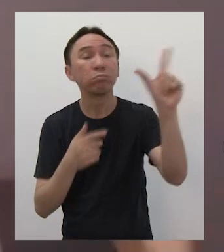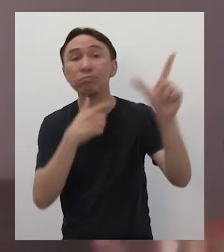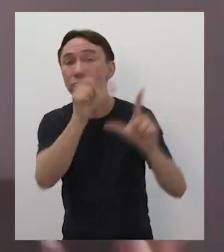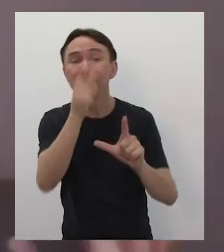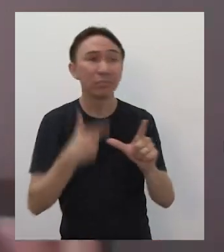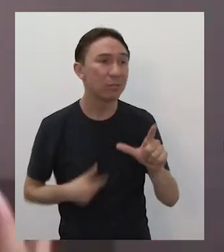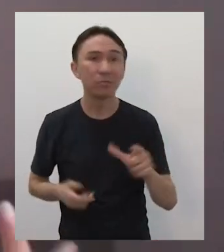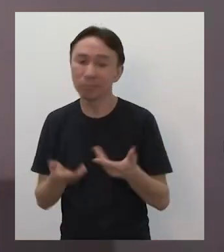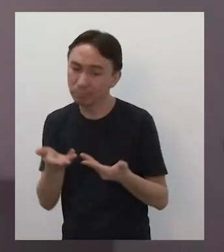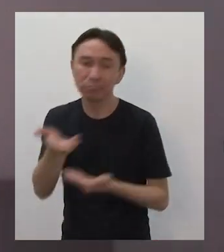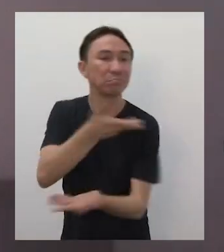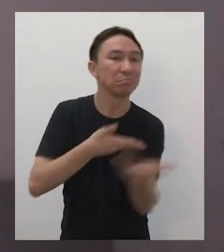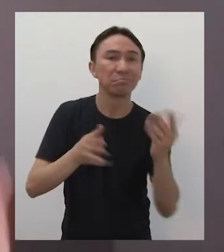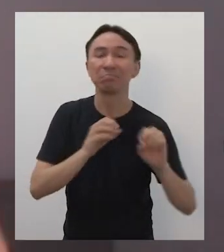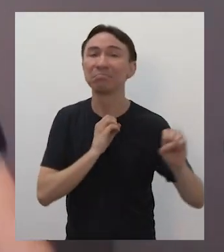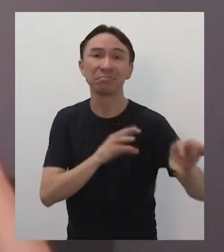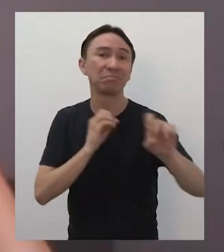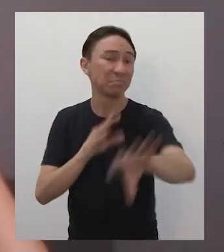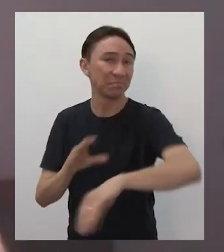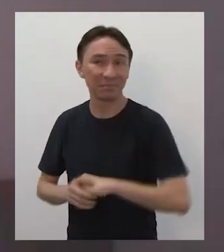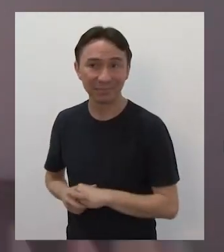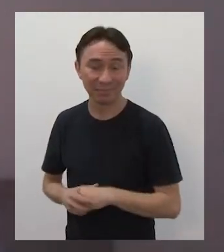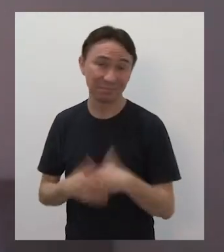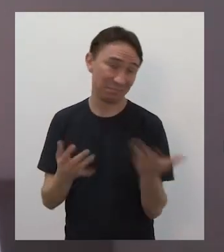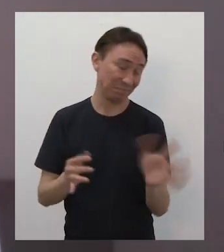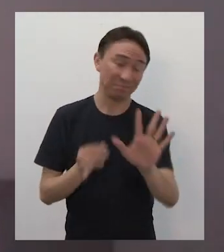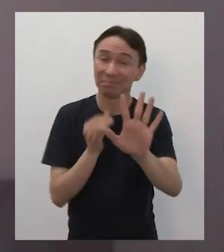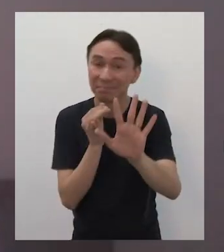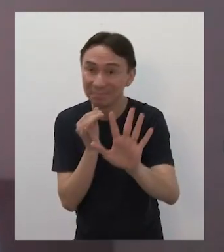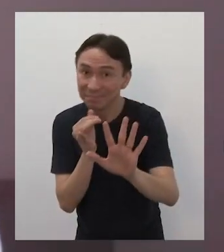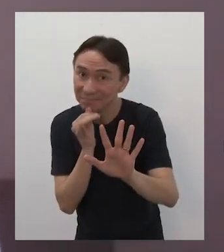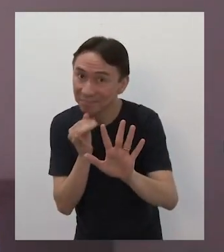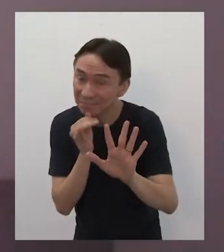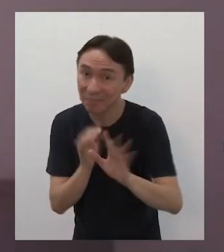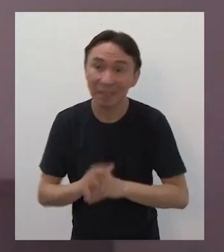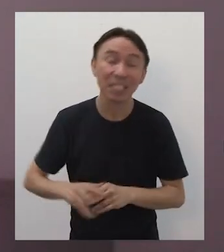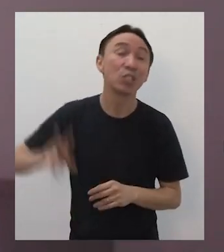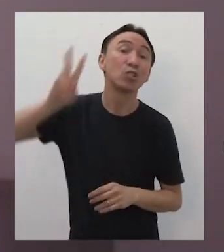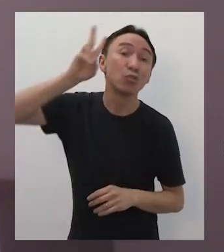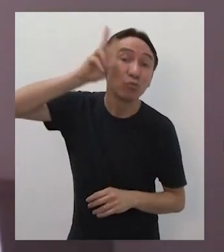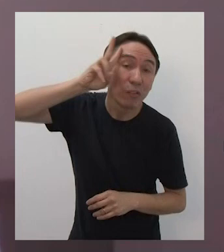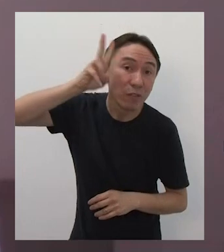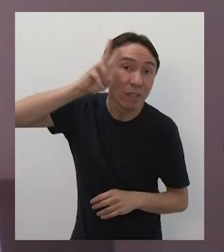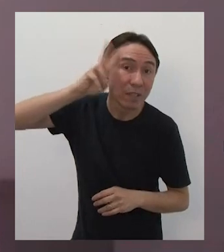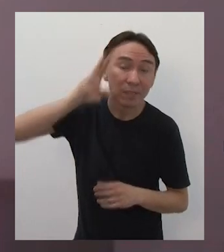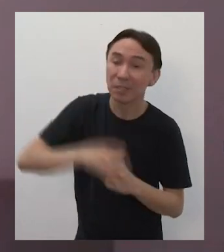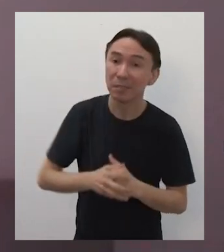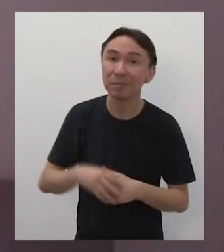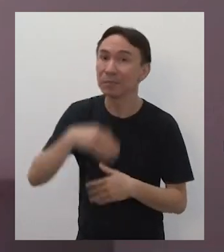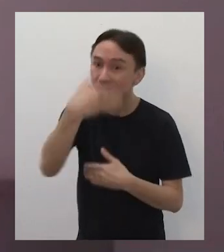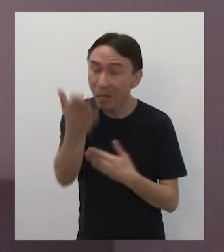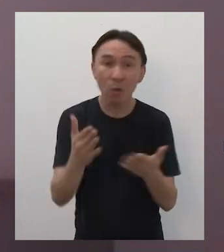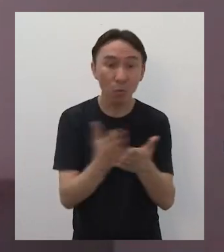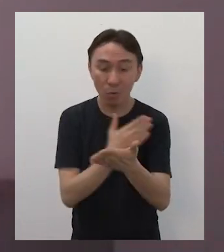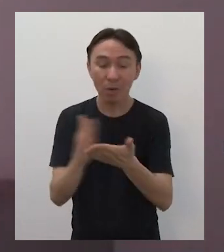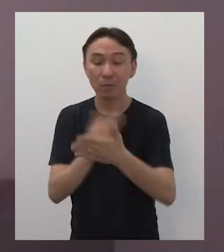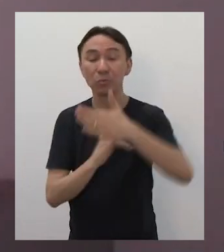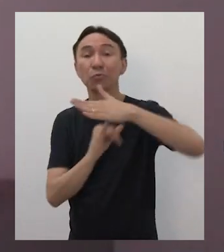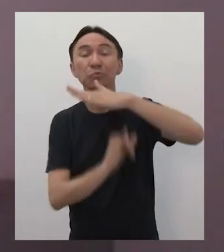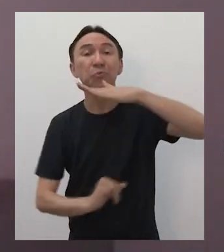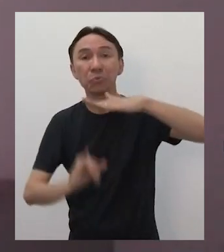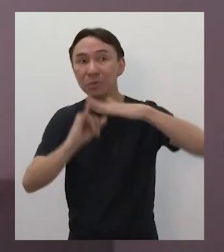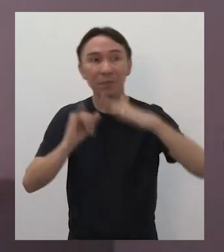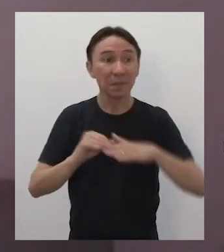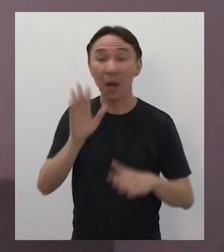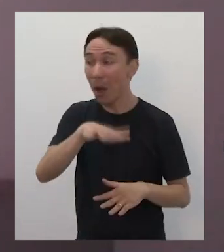vocês imaginam, segunda-feira, bom, tem gente também me assistindo do Instituto, mas quem não pôde, eu vou querer contar para todo